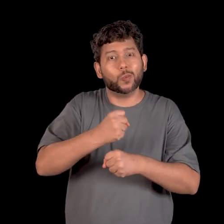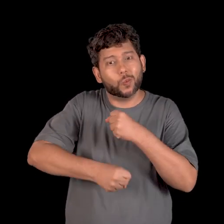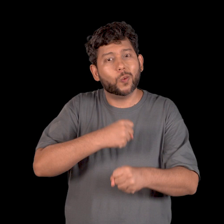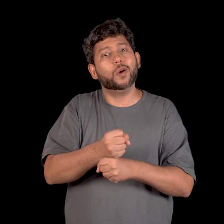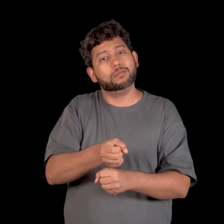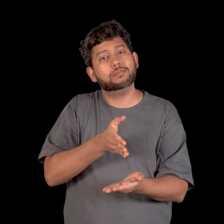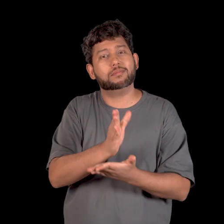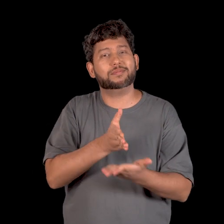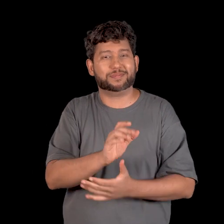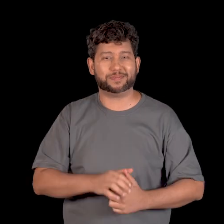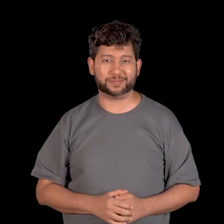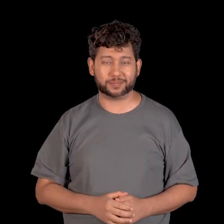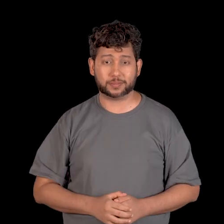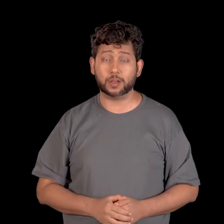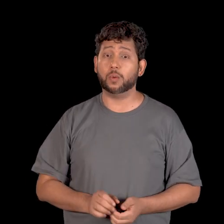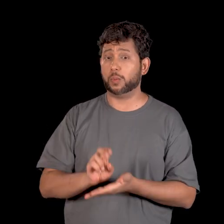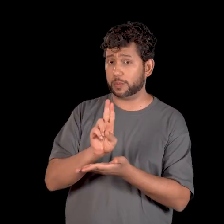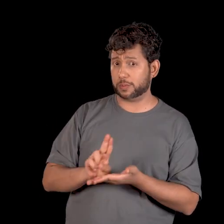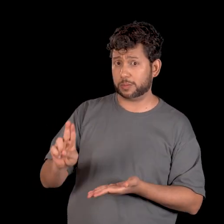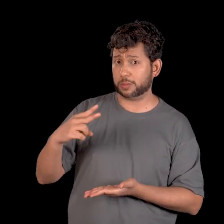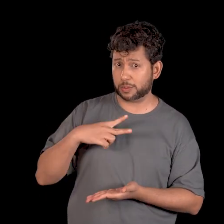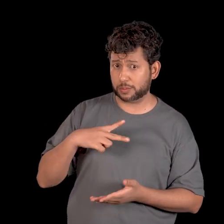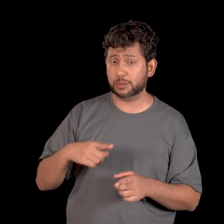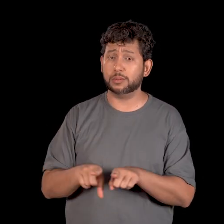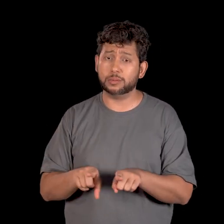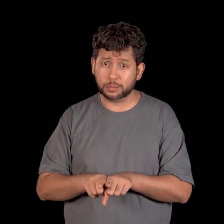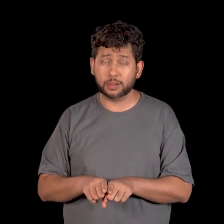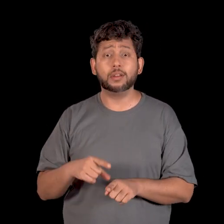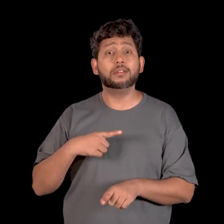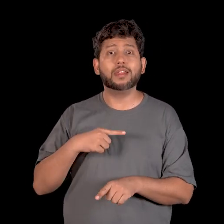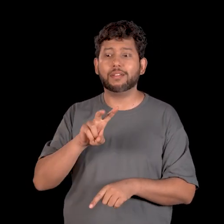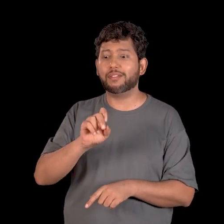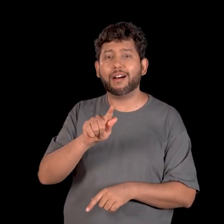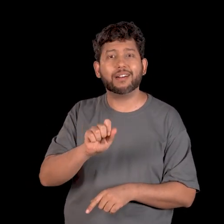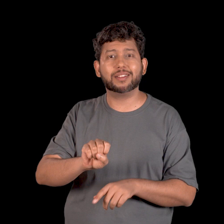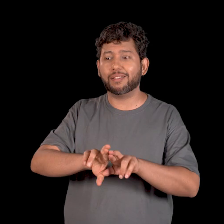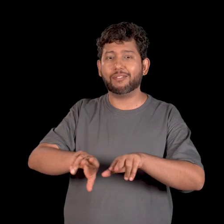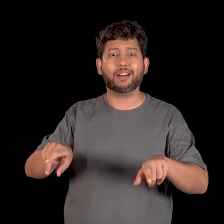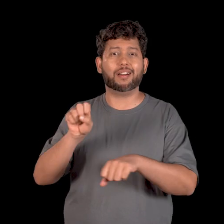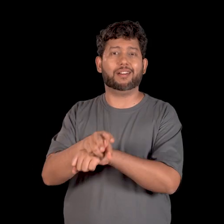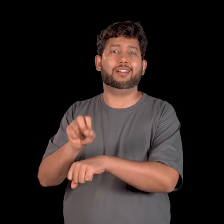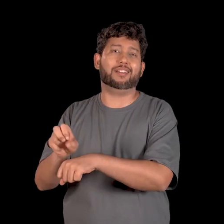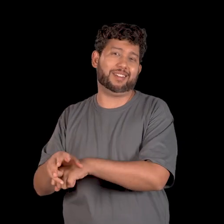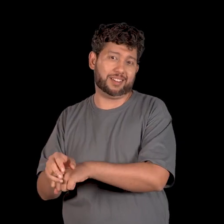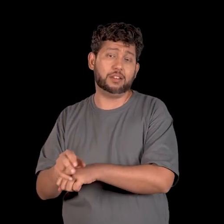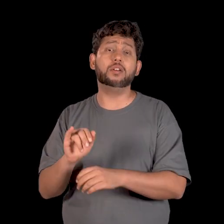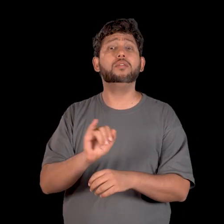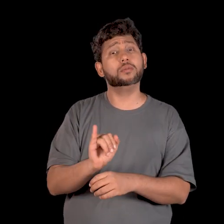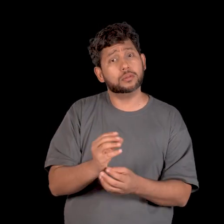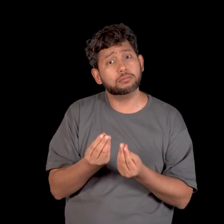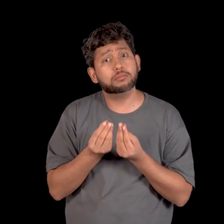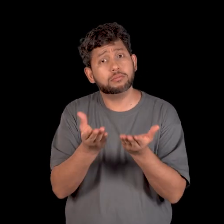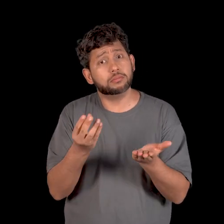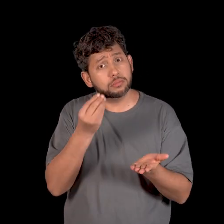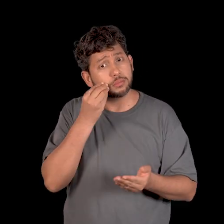de vagas em cursos técnicos, todos os anos. Nas universidades particulares, a quantidade de vagas oferecidas